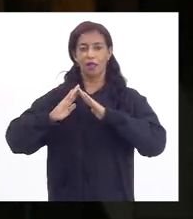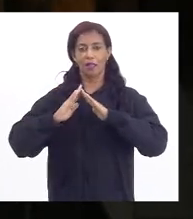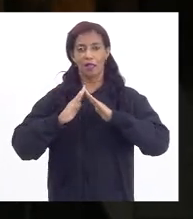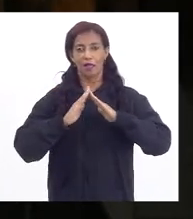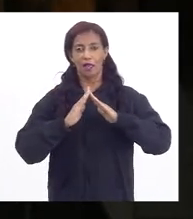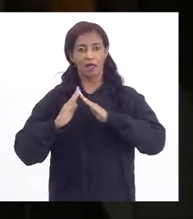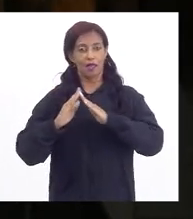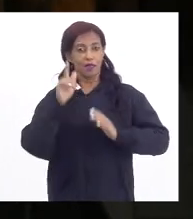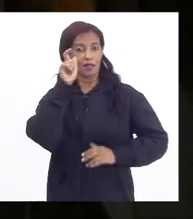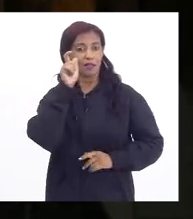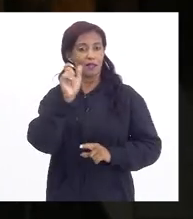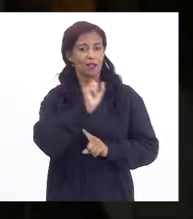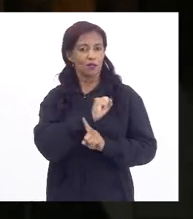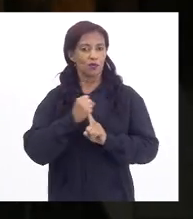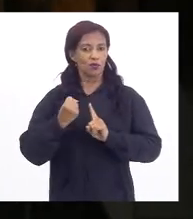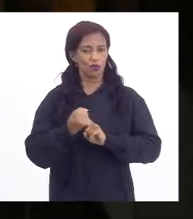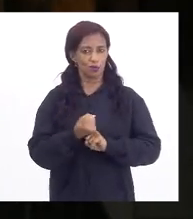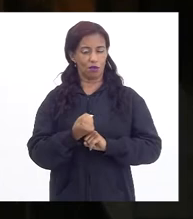interesse social.